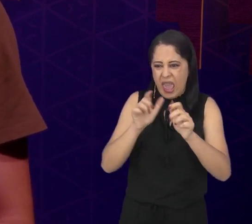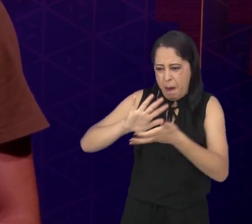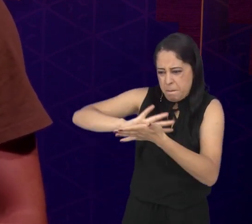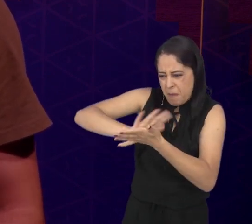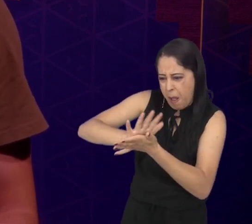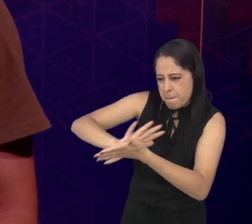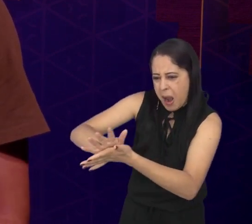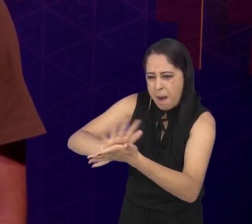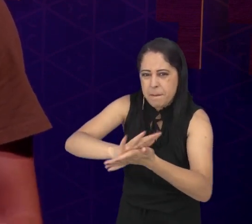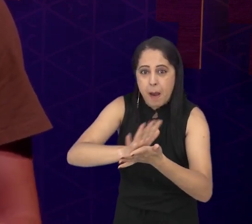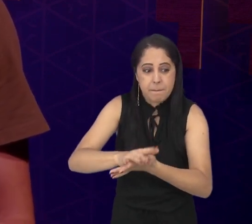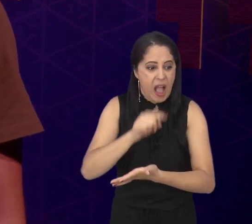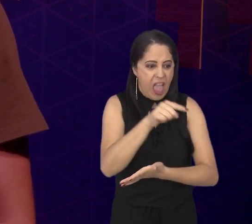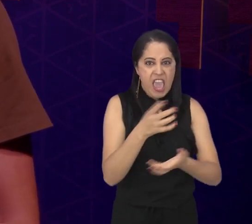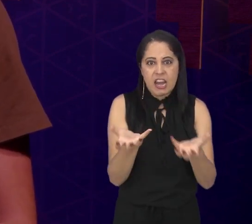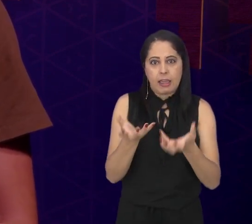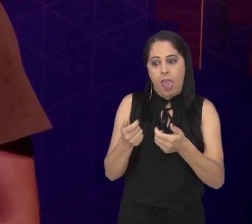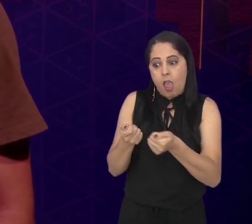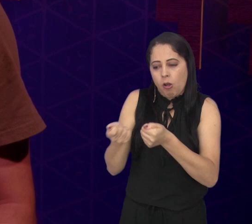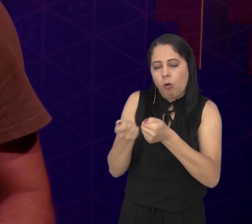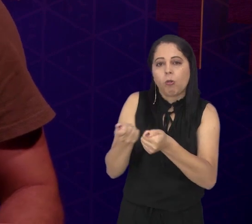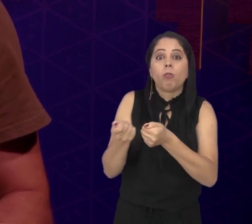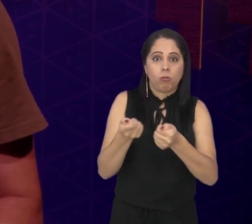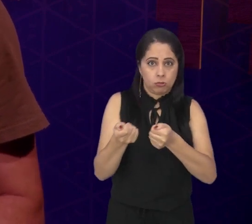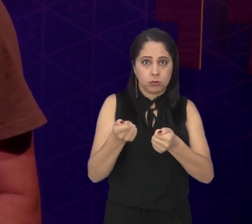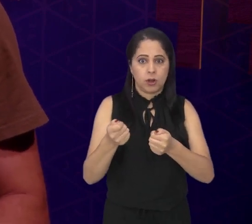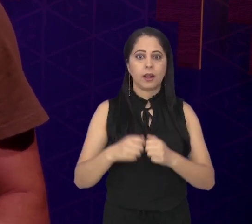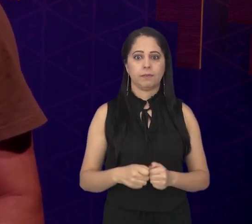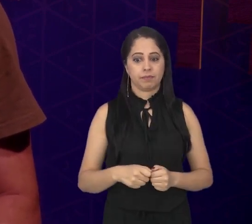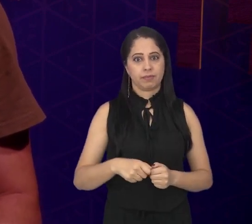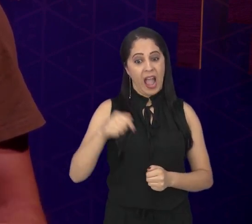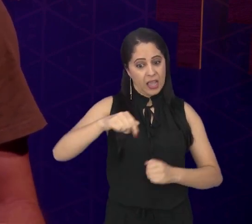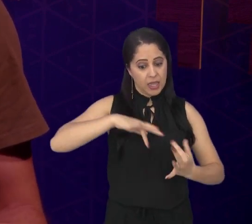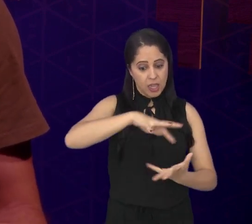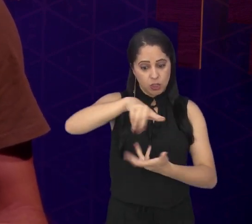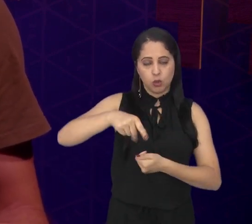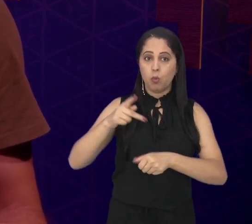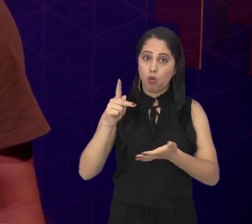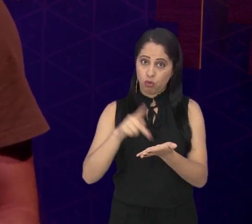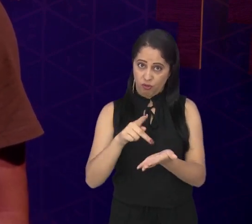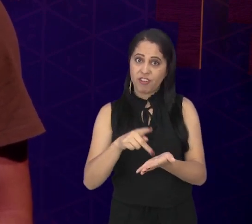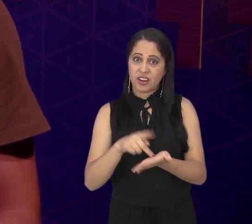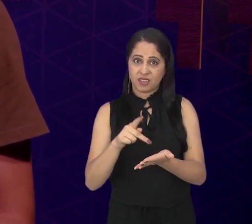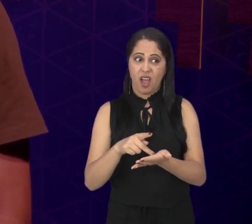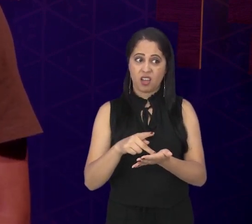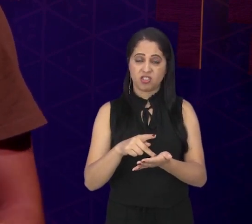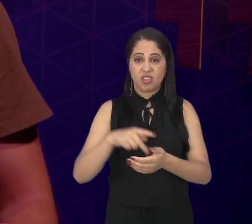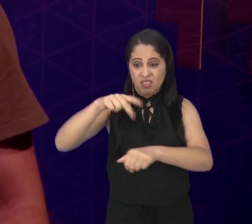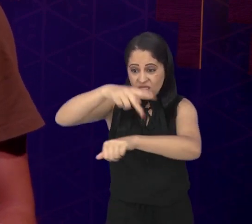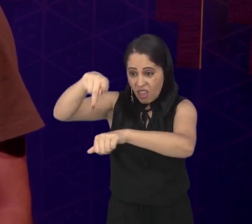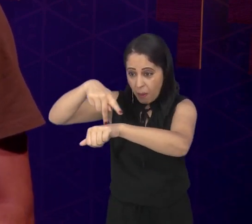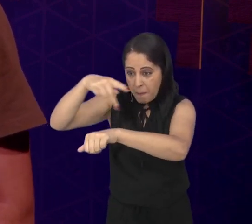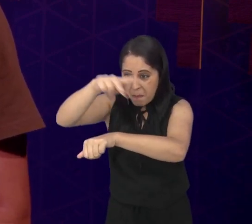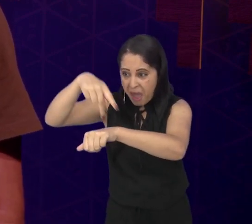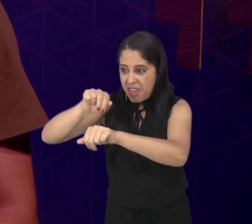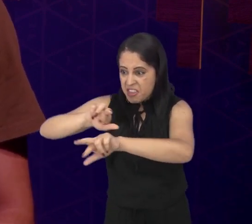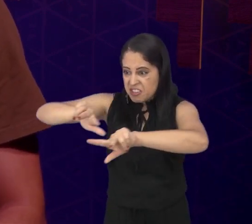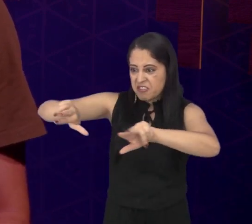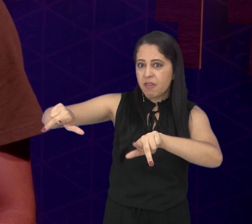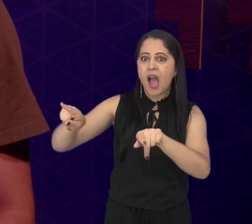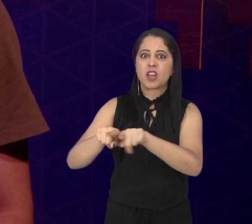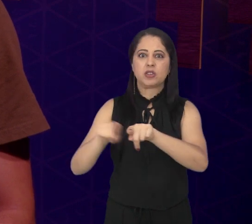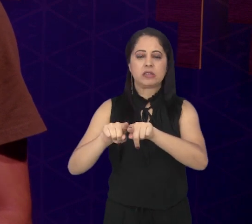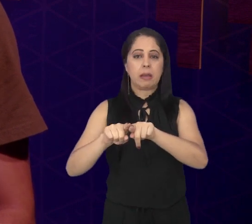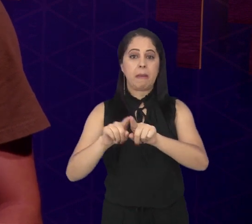Império Galáctico para comandar toda a galáxia através do medo. E aqui na nossa realidade, a gente também tem muitos países que utilizam